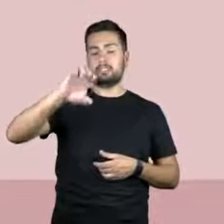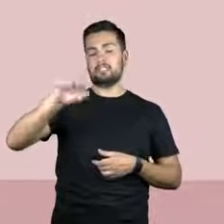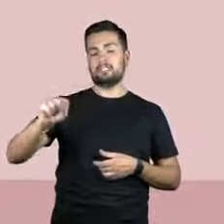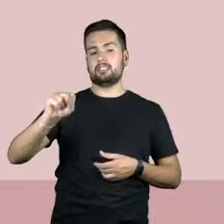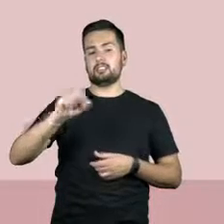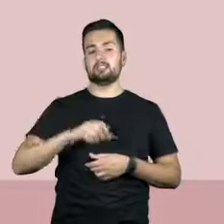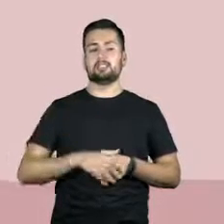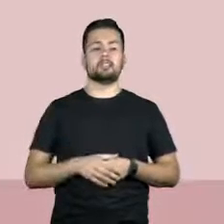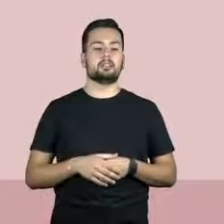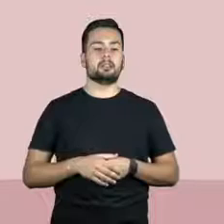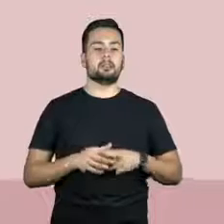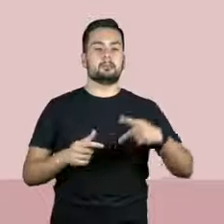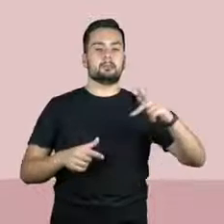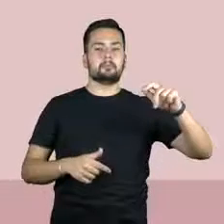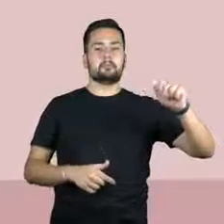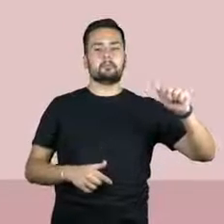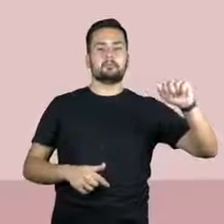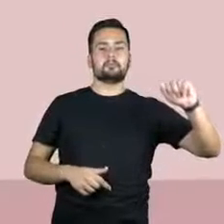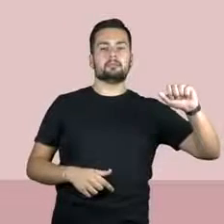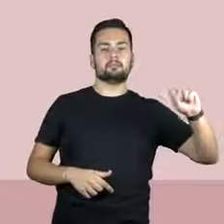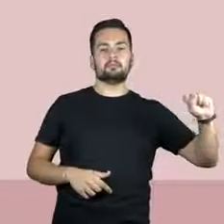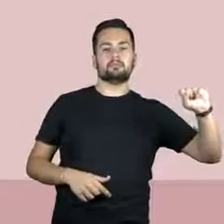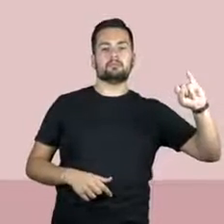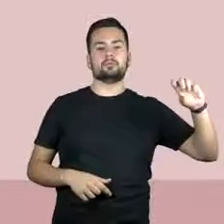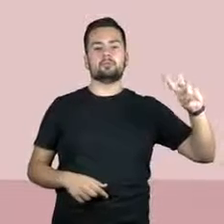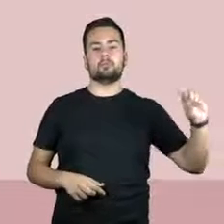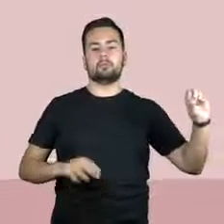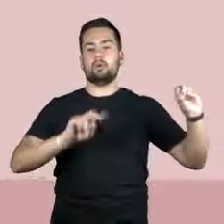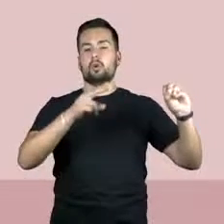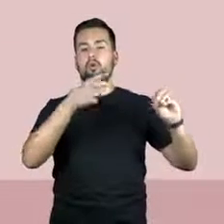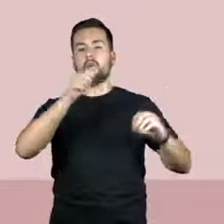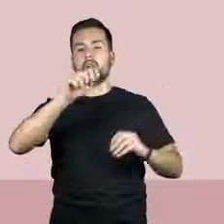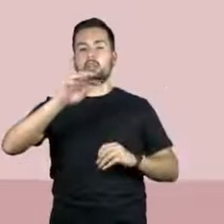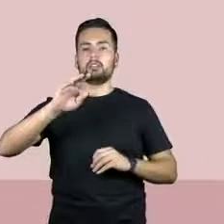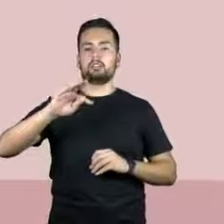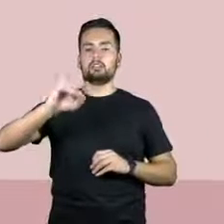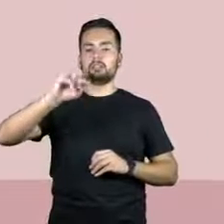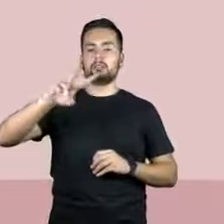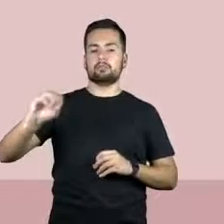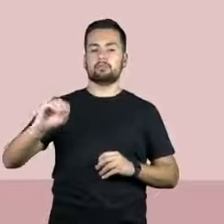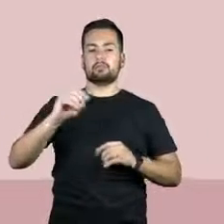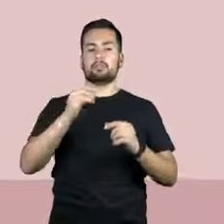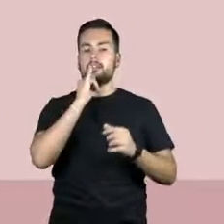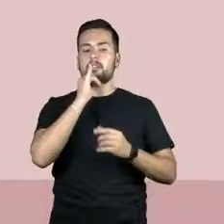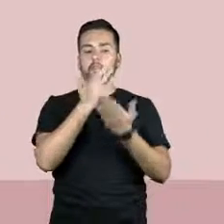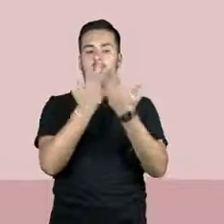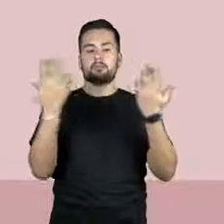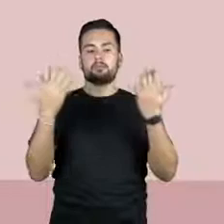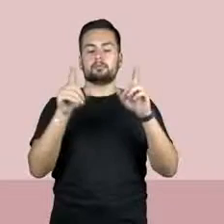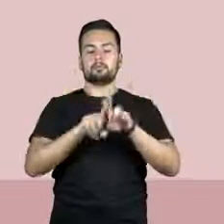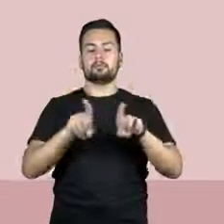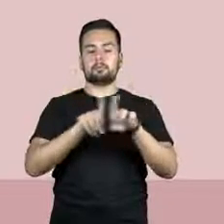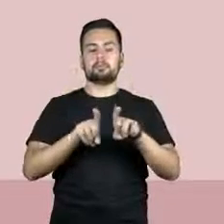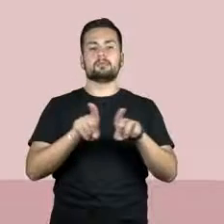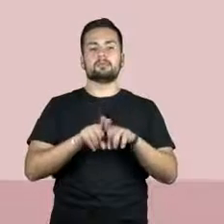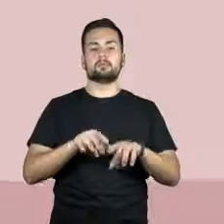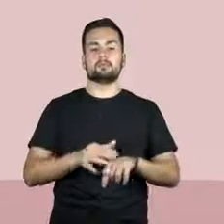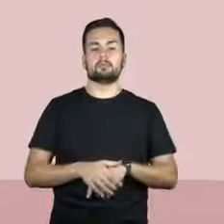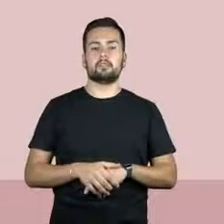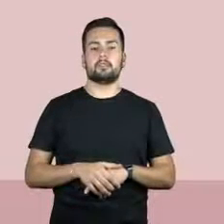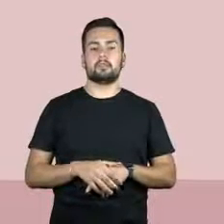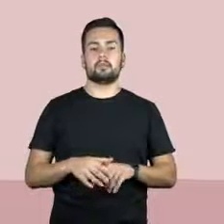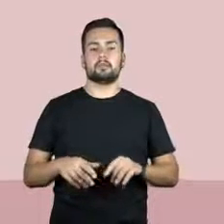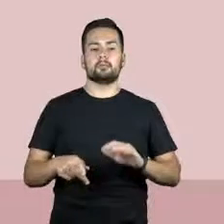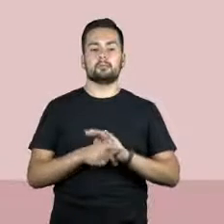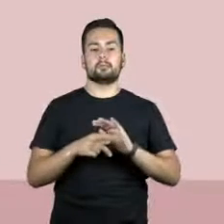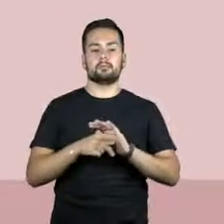tipo passivo. Tá? Aqui são alguns exemplos de cortinas. Né? Ali eu trouxe um exemplo de cortina de